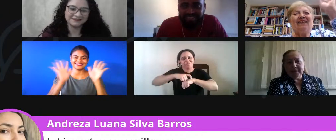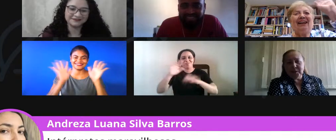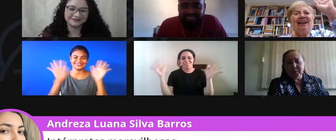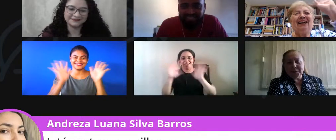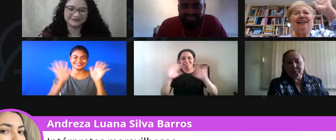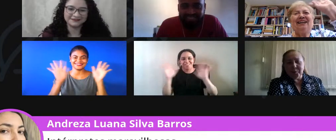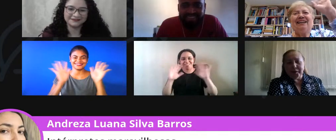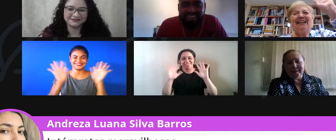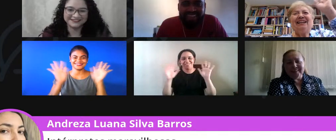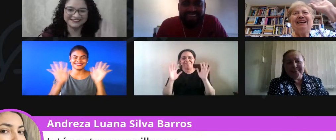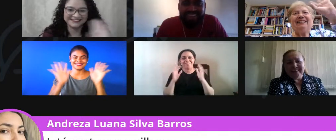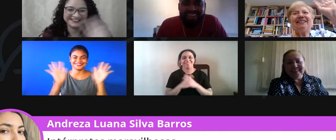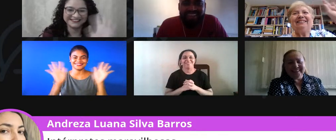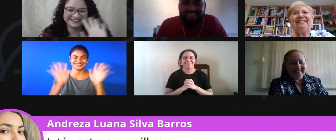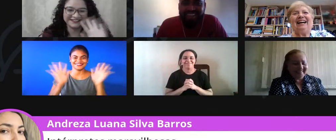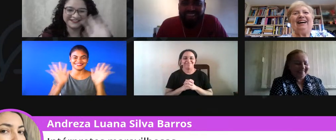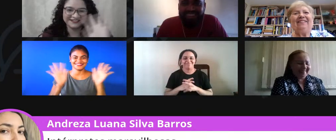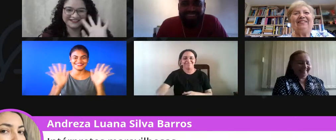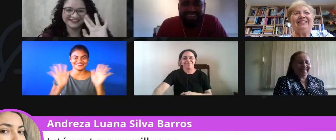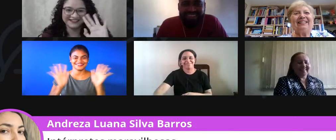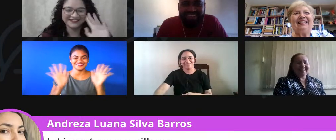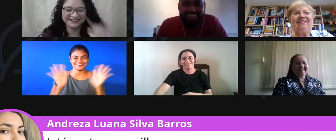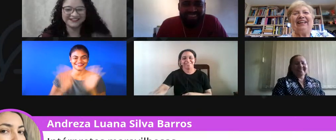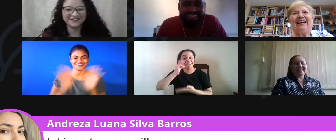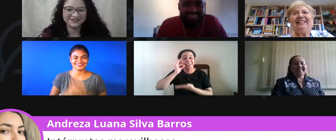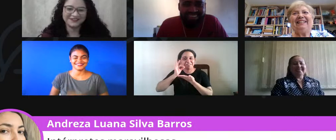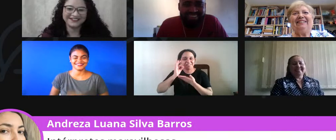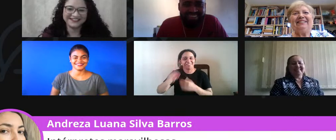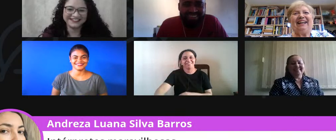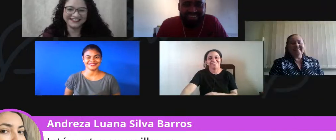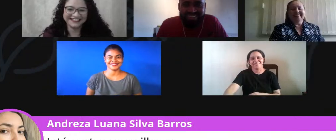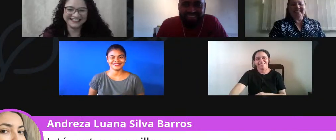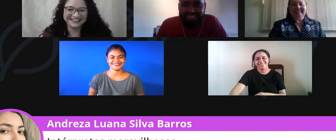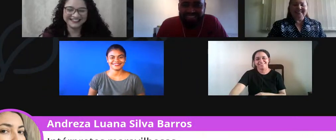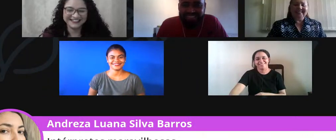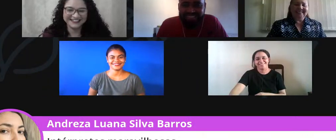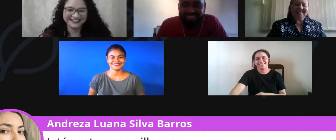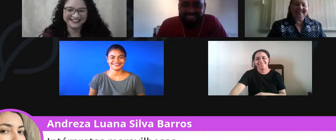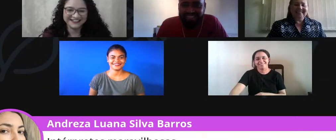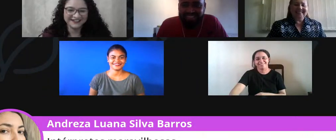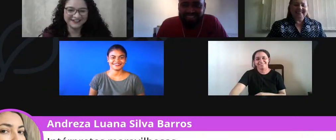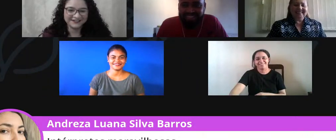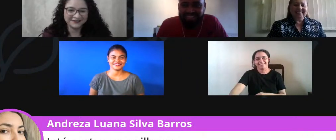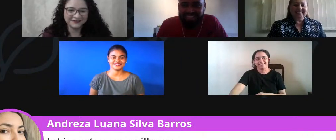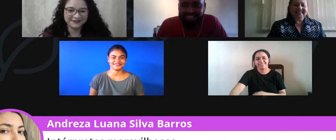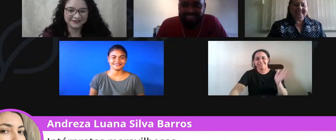Tchau, um cafezinho para a senhora. Tchau, tchau. Vamos ver também. Tchau, tchau.